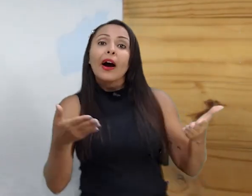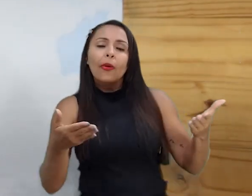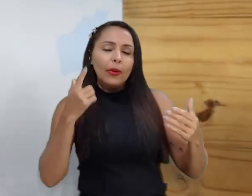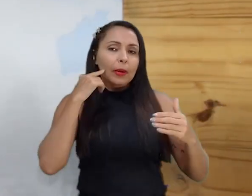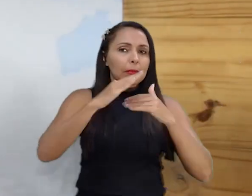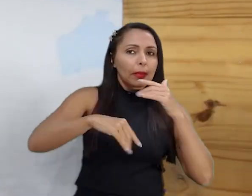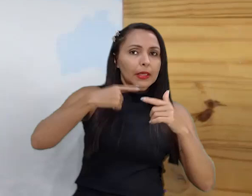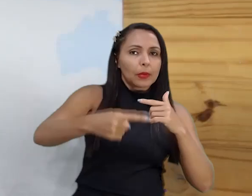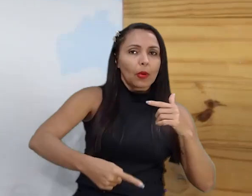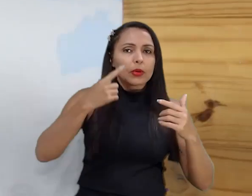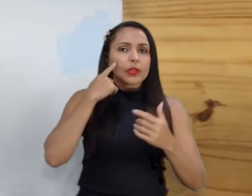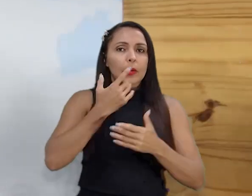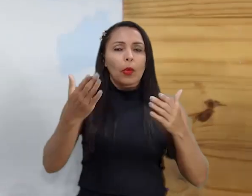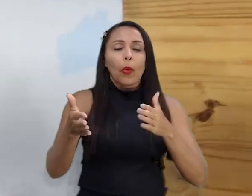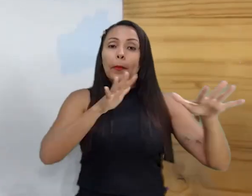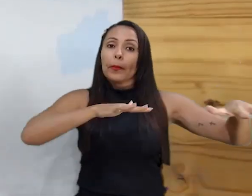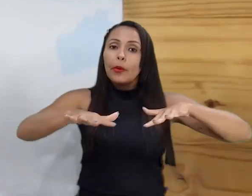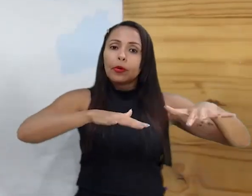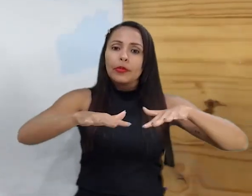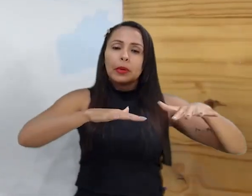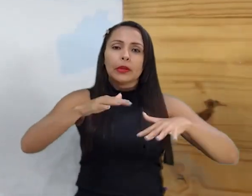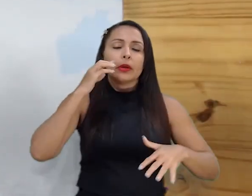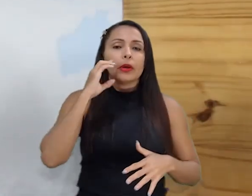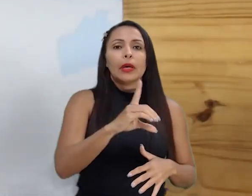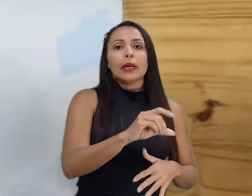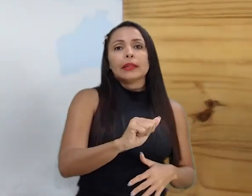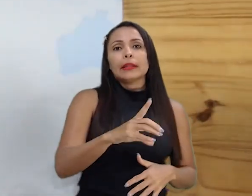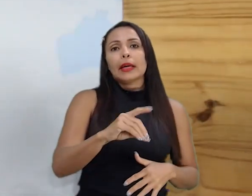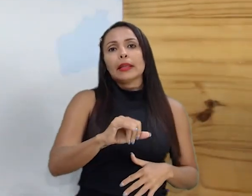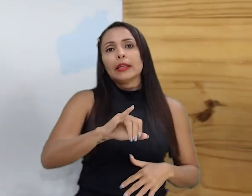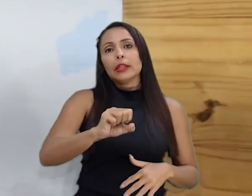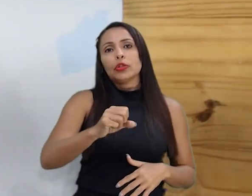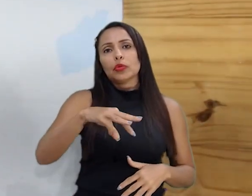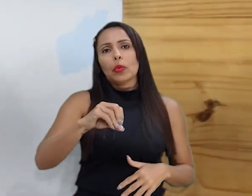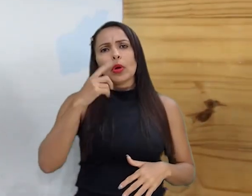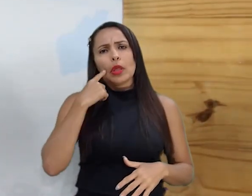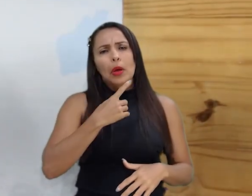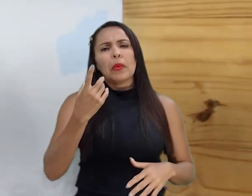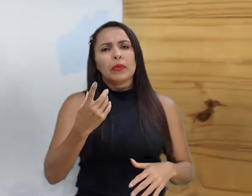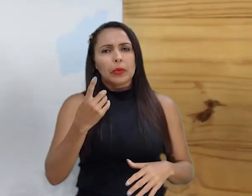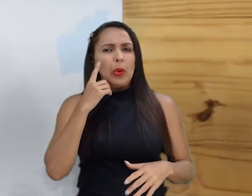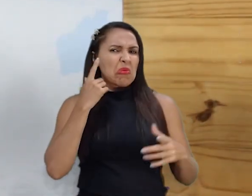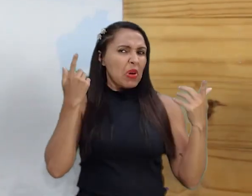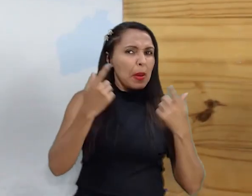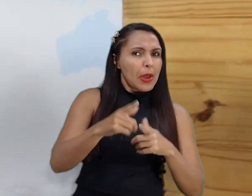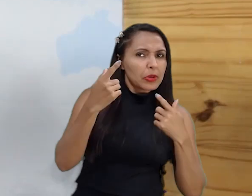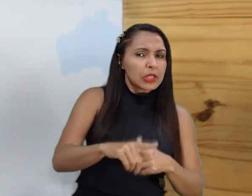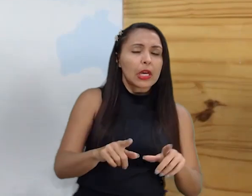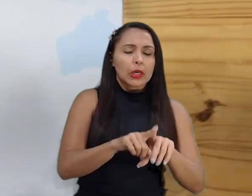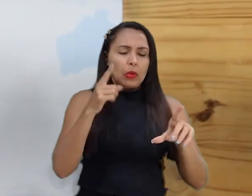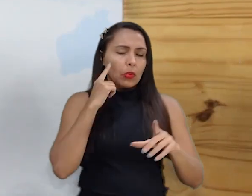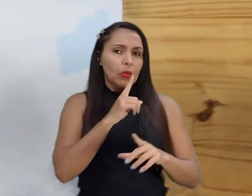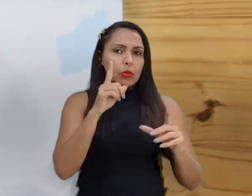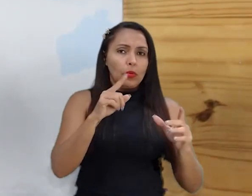passando para o nosso próximo movimento, que é o dadaísmo. É um movimento de rebeldia mesmo. O maior